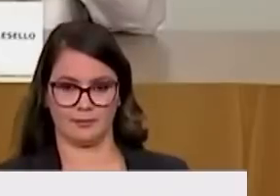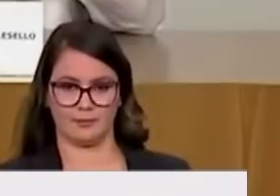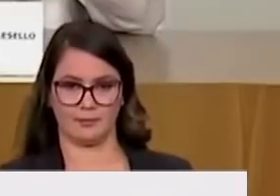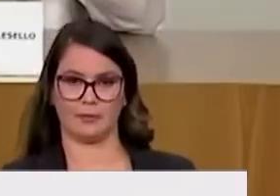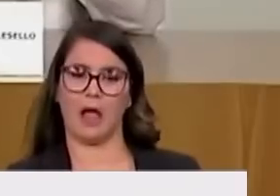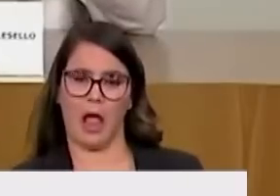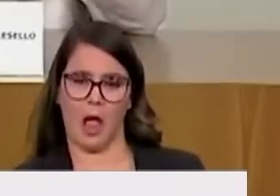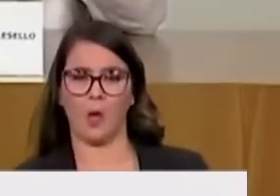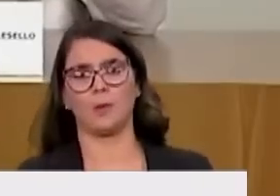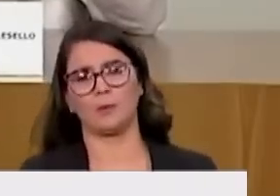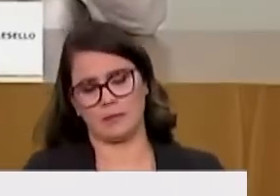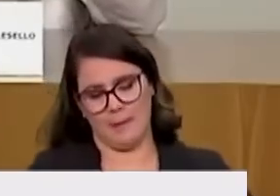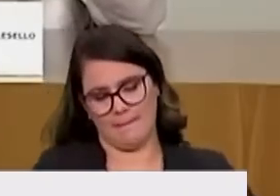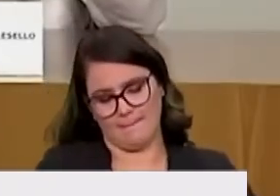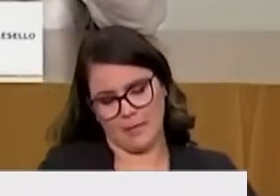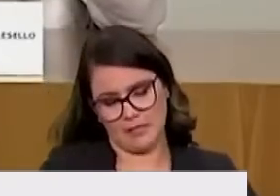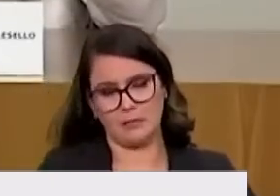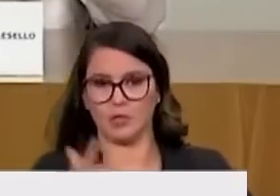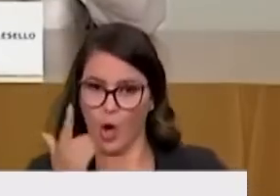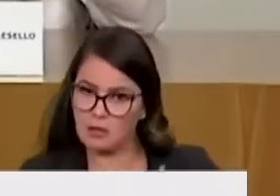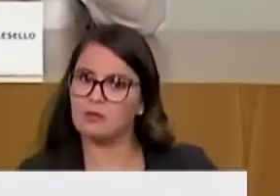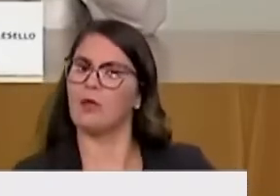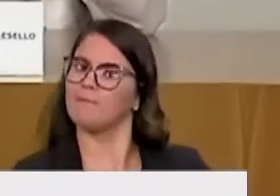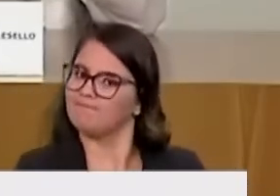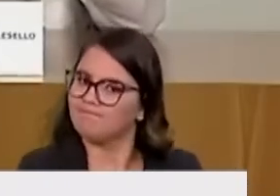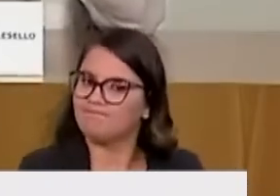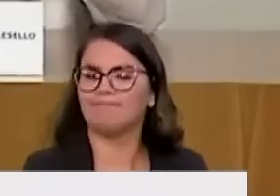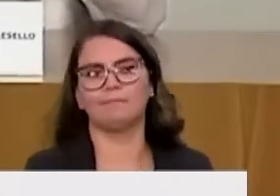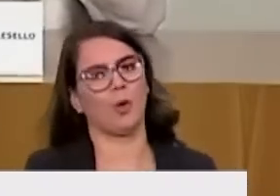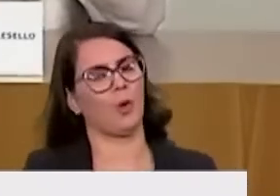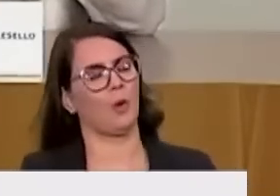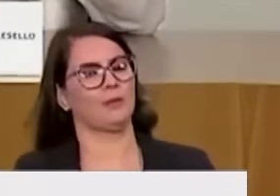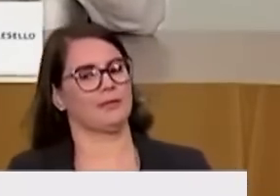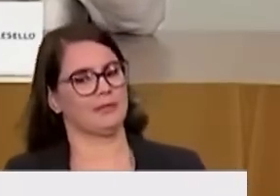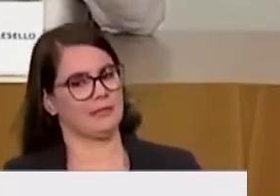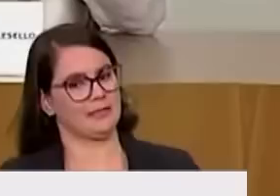pacientes que toleram mais, tem pacientes que toleram menos. Ele é uma pessoa extremamente